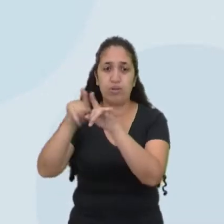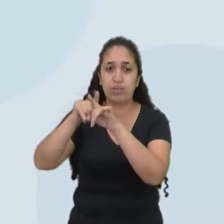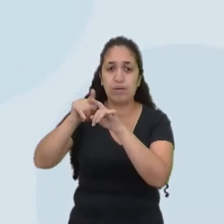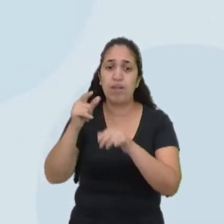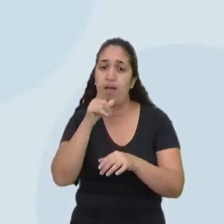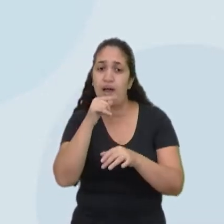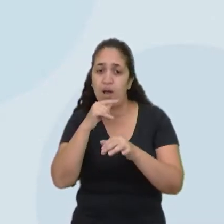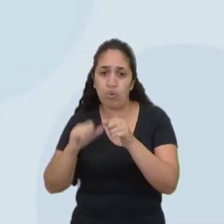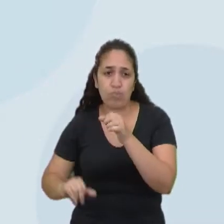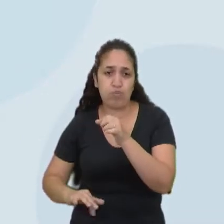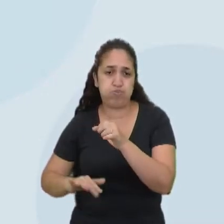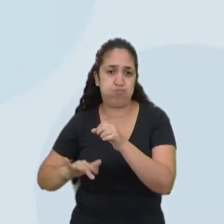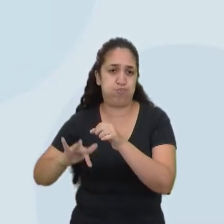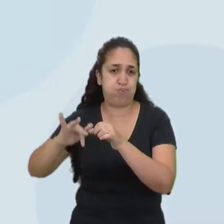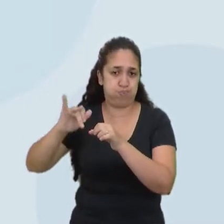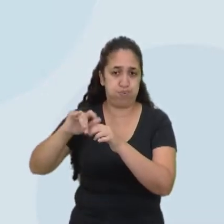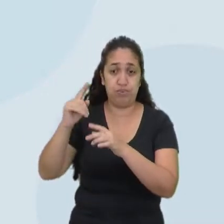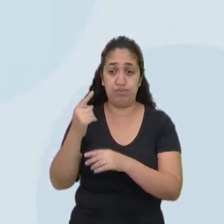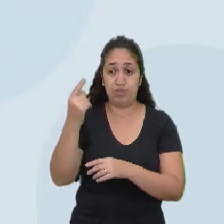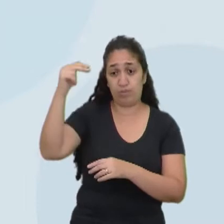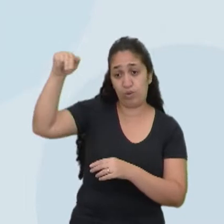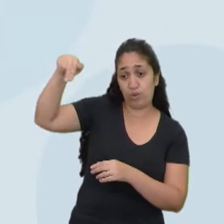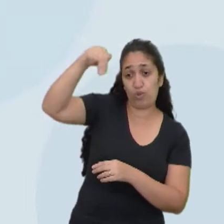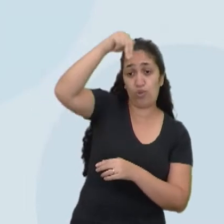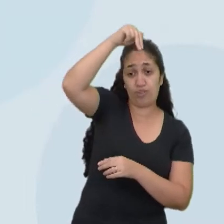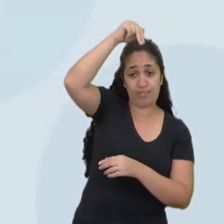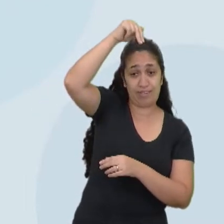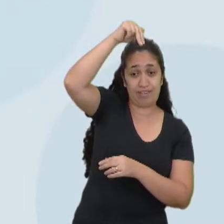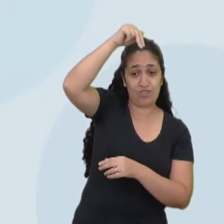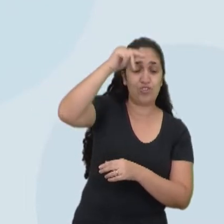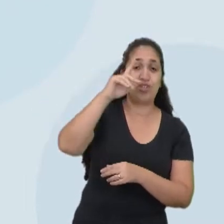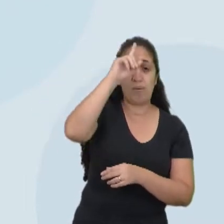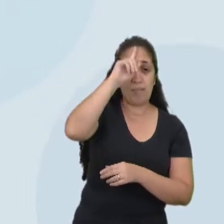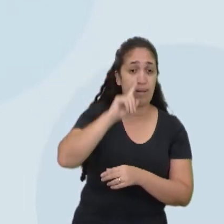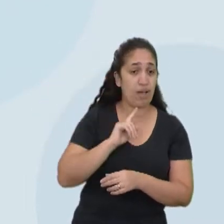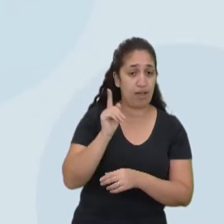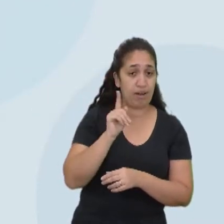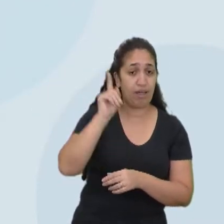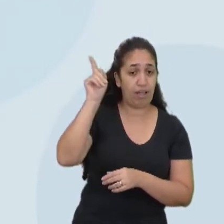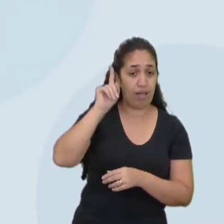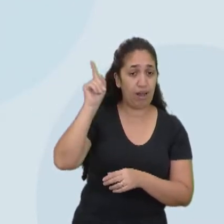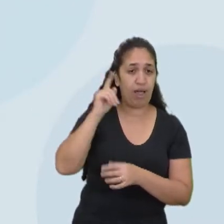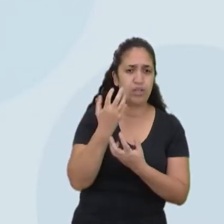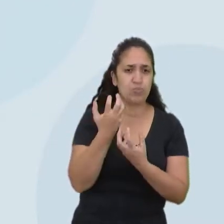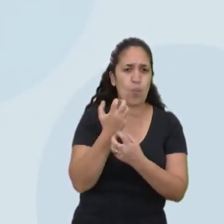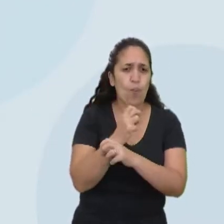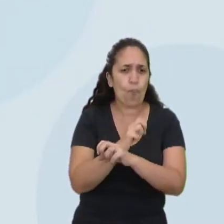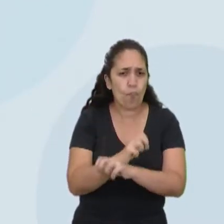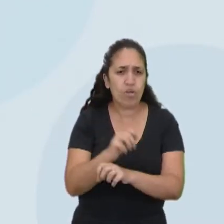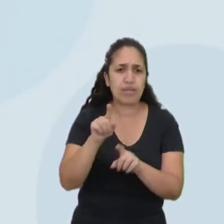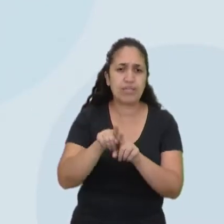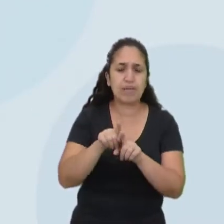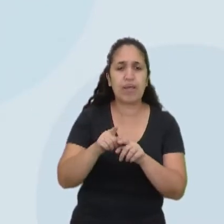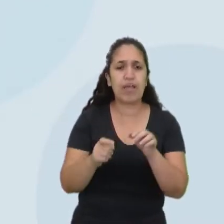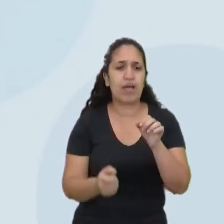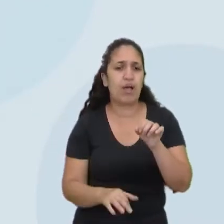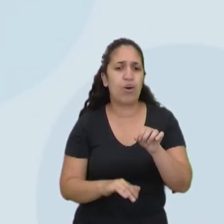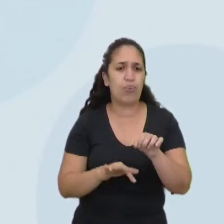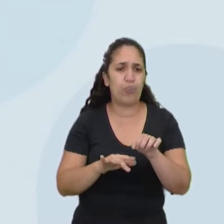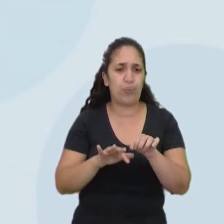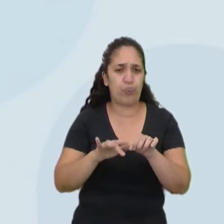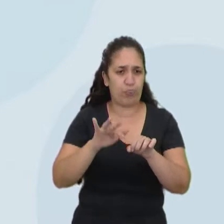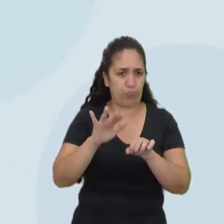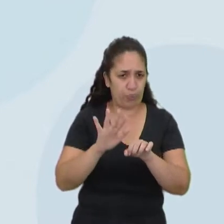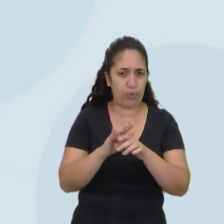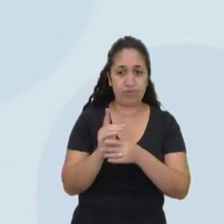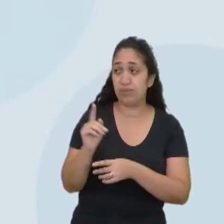inundações. Na região nordeste, que está em amarelo, nós temos lá secas e inundações. Na